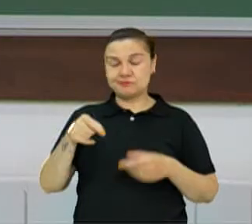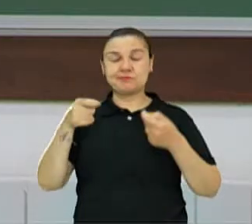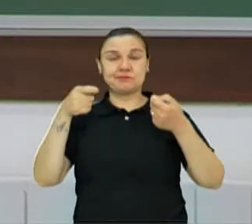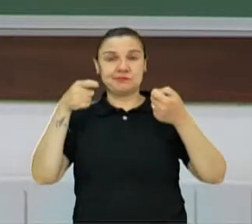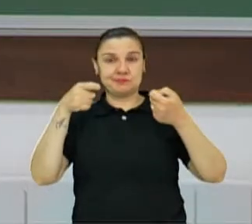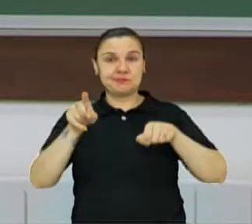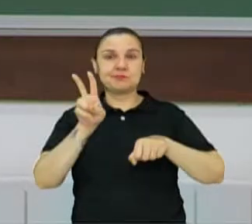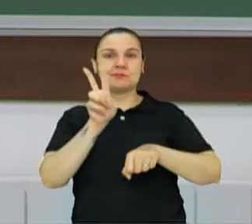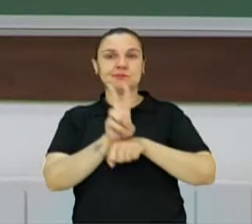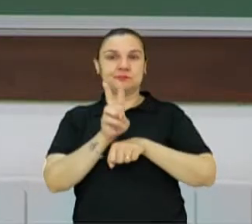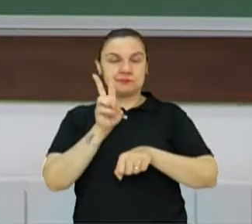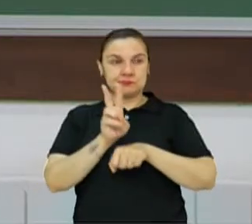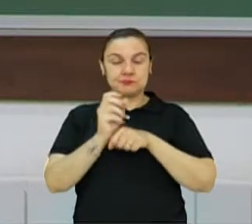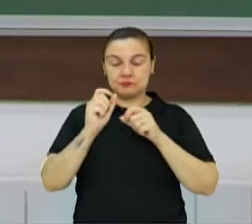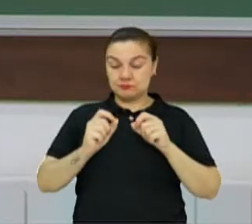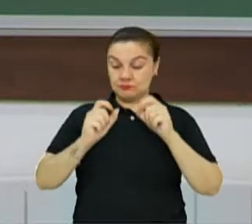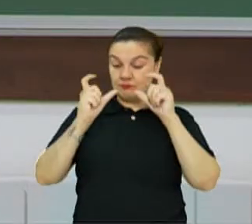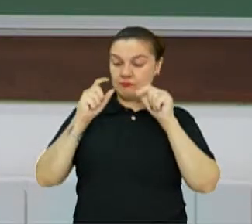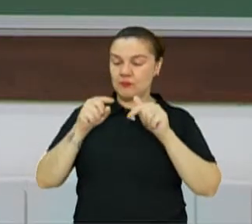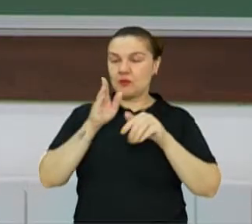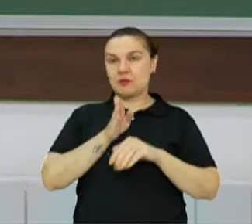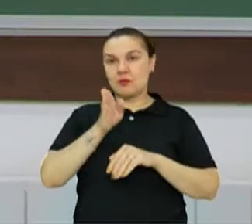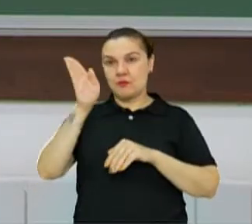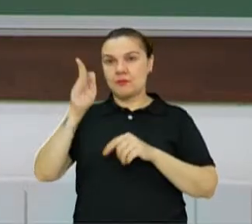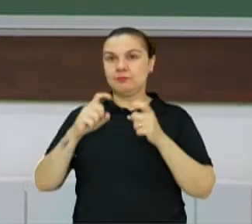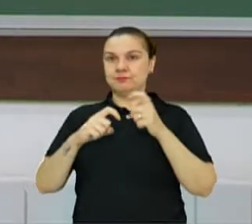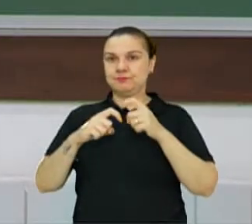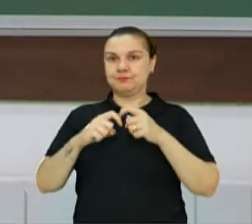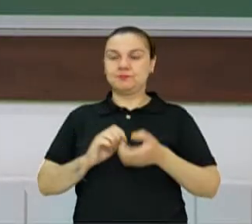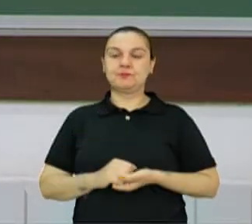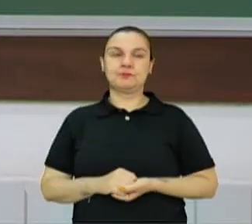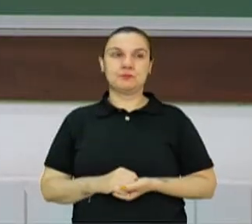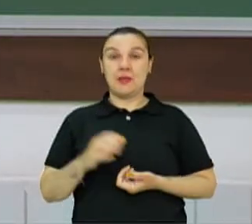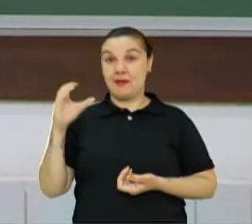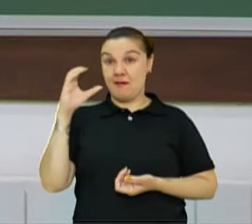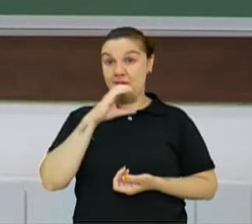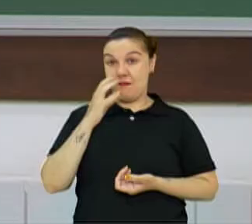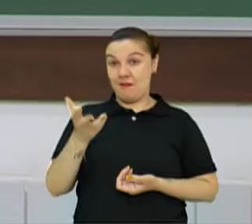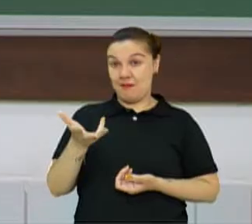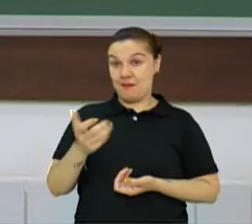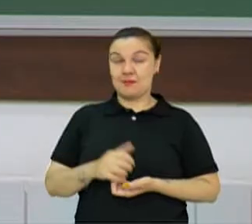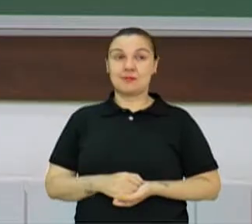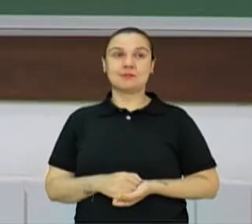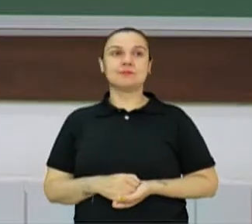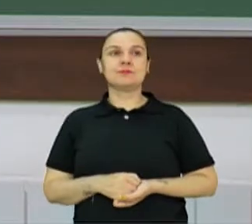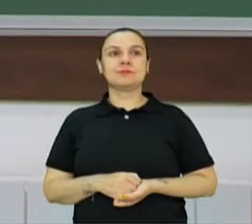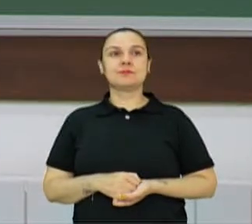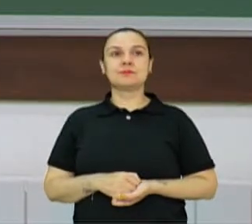né? É sempre essencial procurar ajuda médica o mais rápido possível.